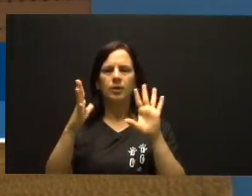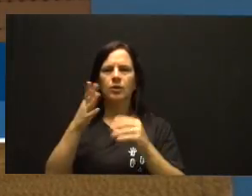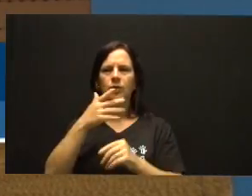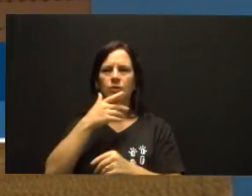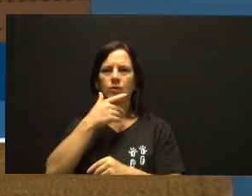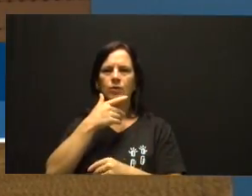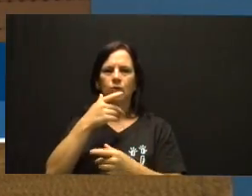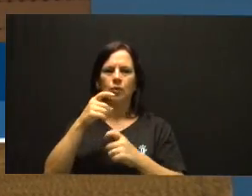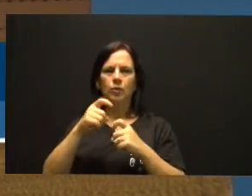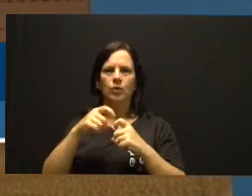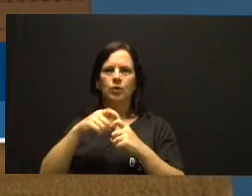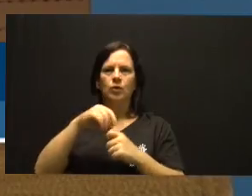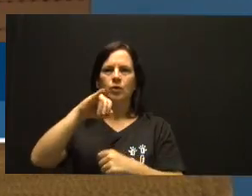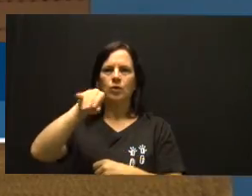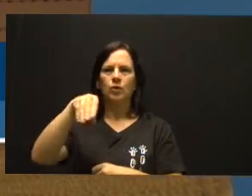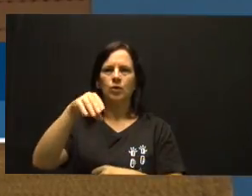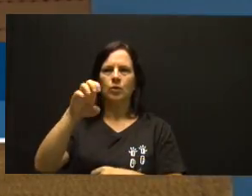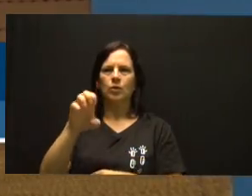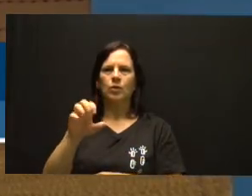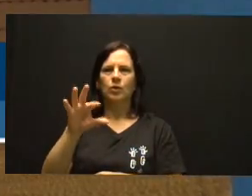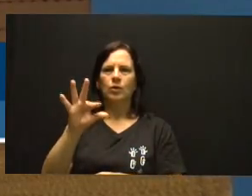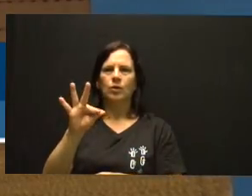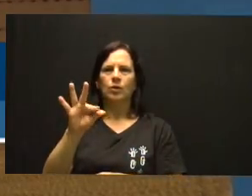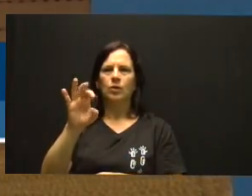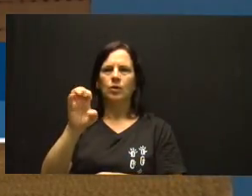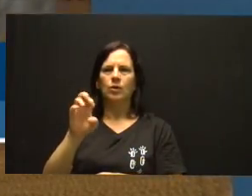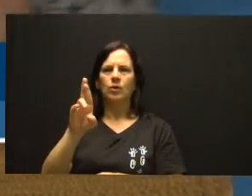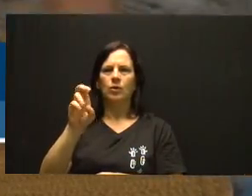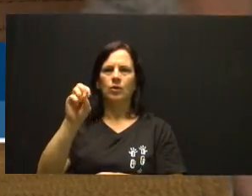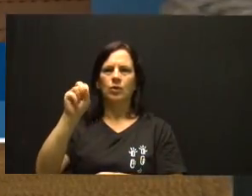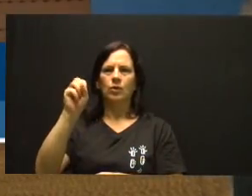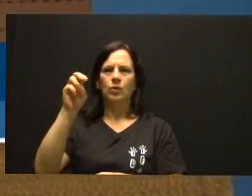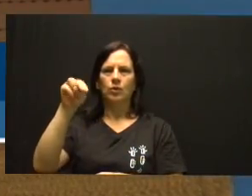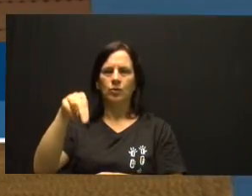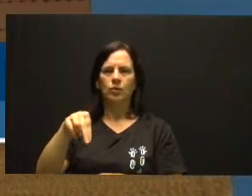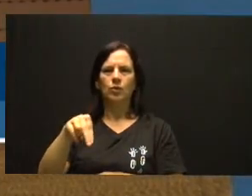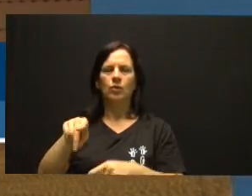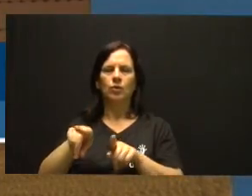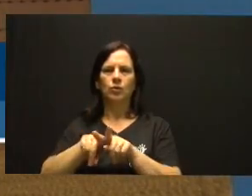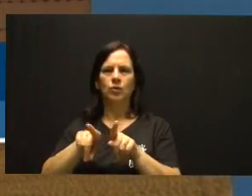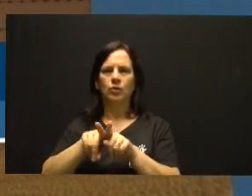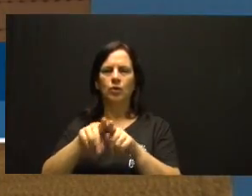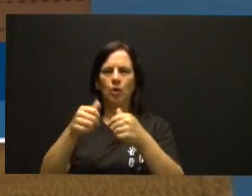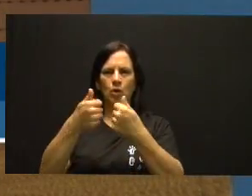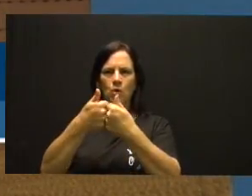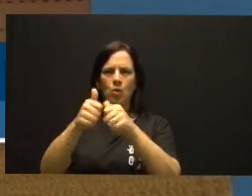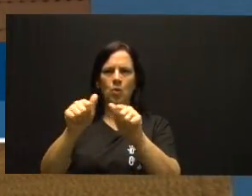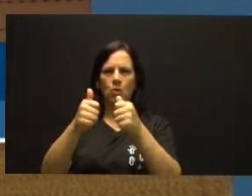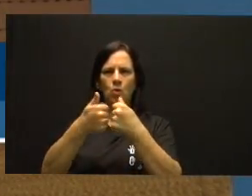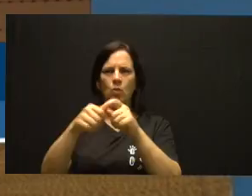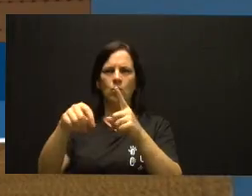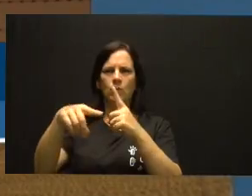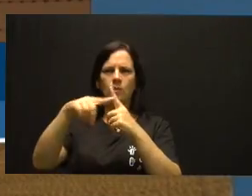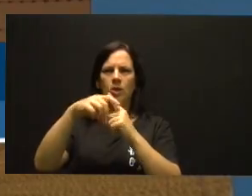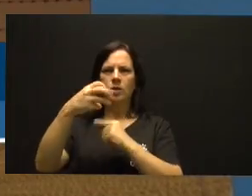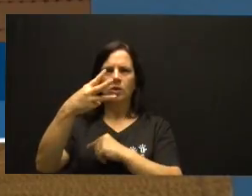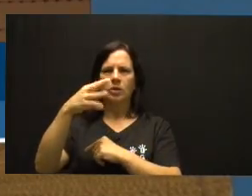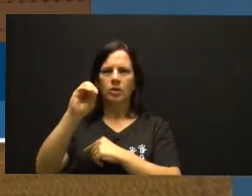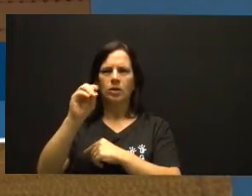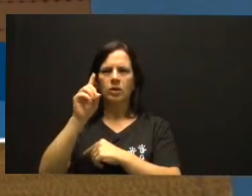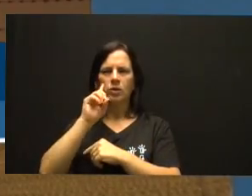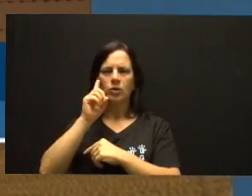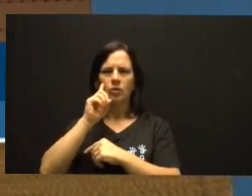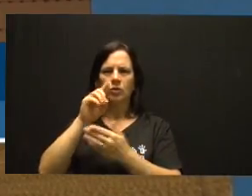Jefferson, porque essa semana já fazia mais de 30 dias que o ônibus da Piracicabana, que faz Santos, Vila Esperança, tinha